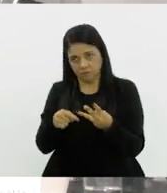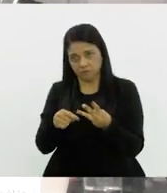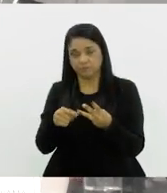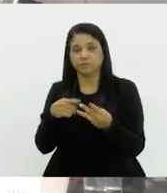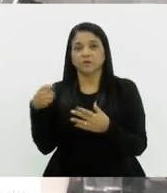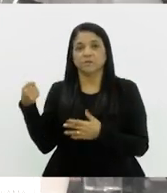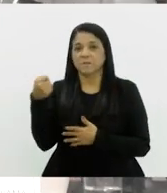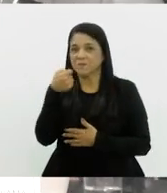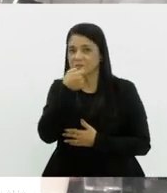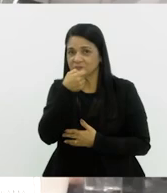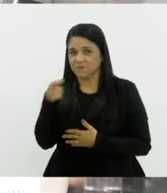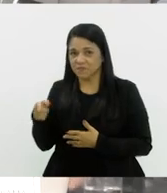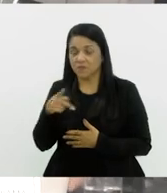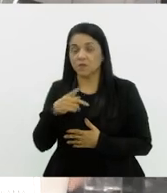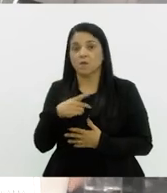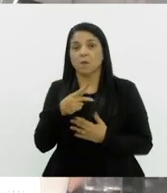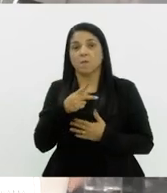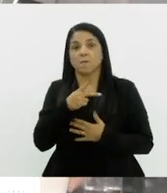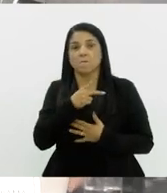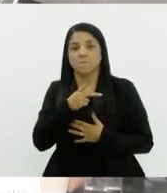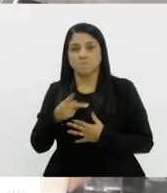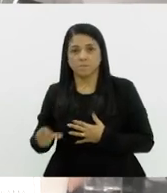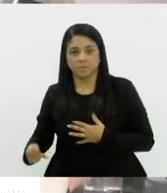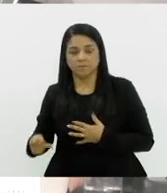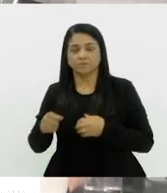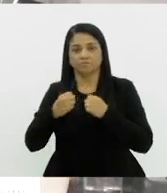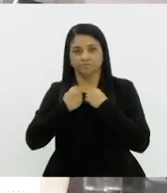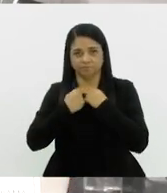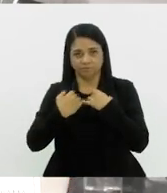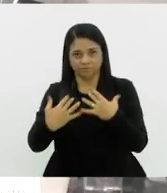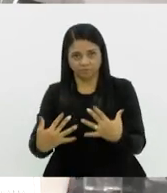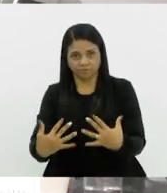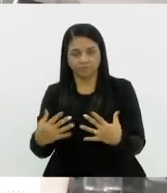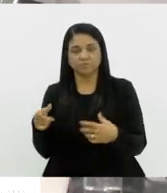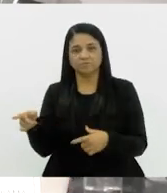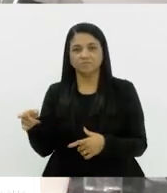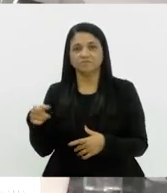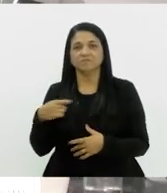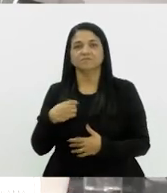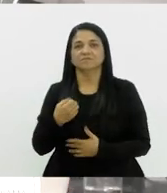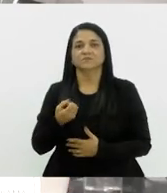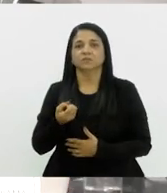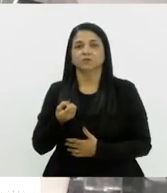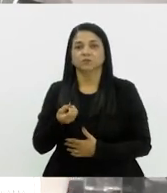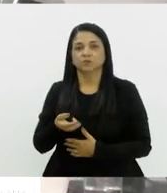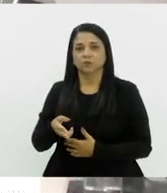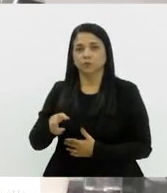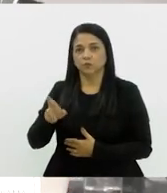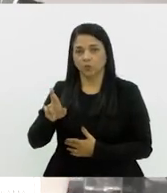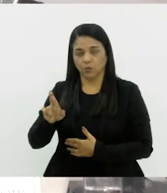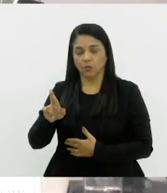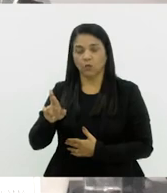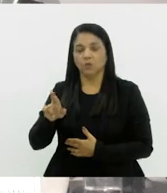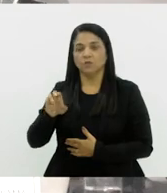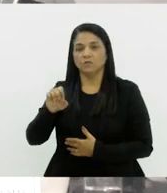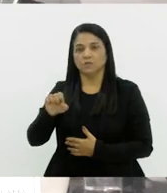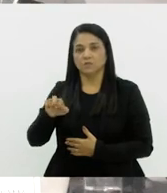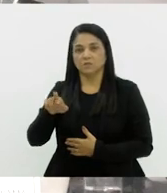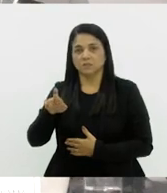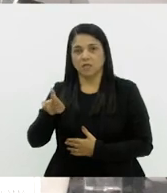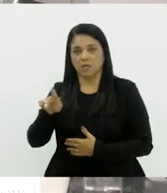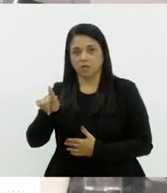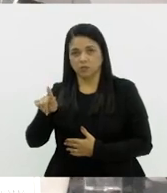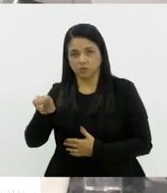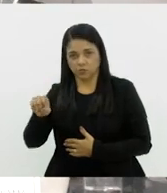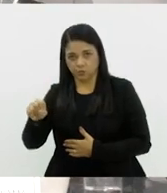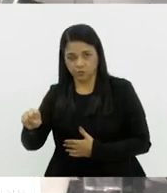ao co-presidente dessa audiência pública, nosso parceiro, procurador federal,